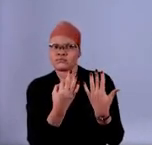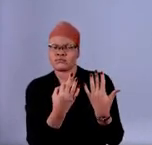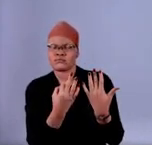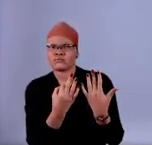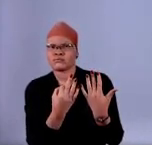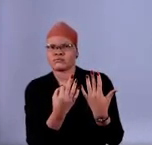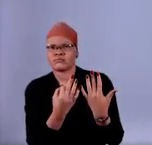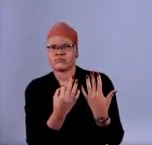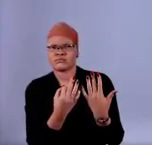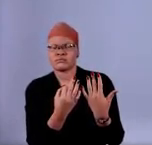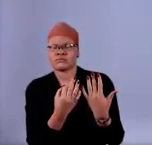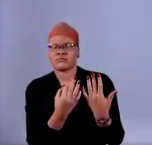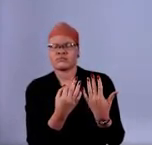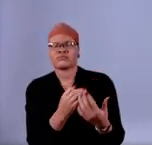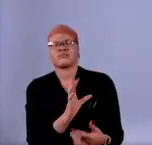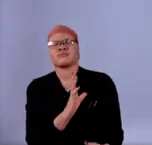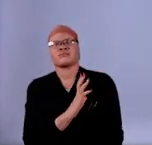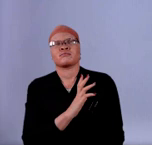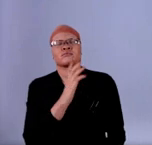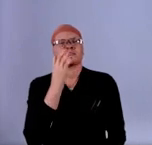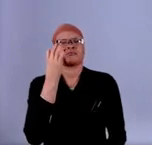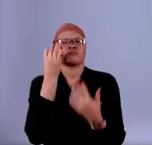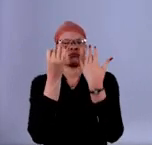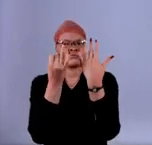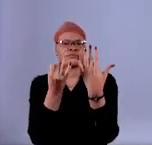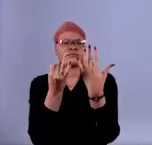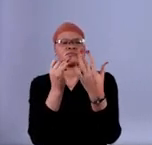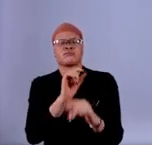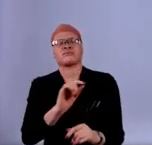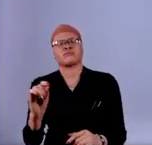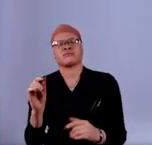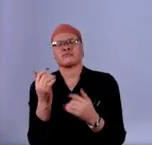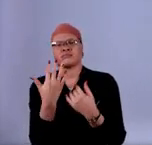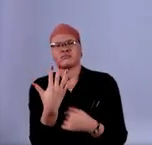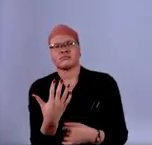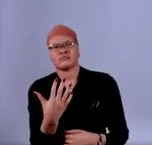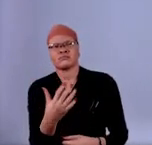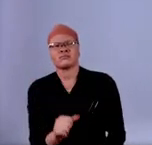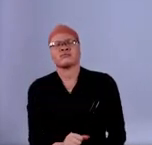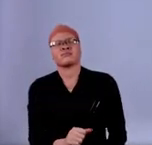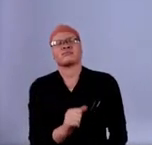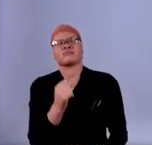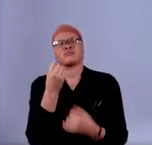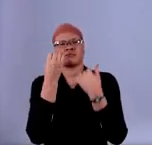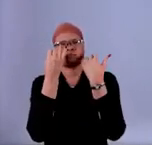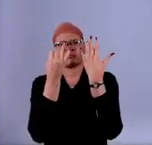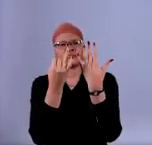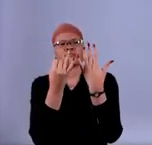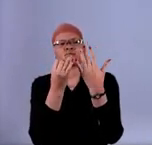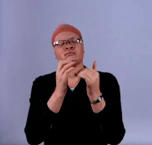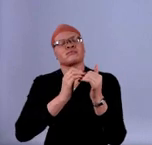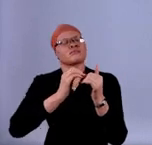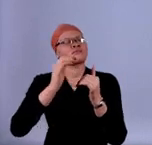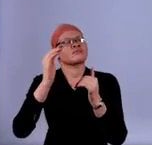88 é denominador temos sete sobre cinco esta fração temos sete que o numerador